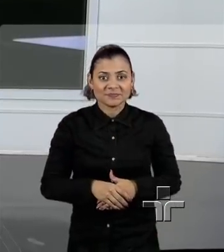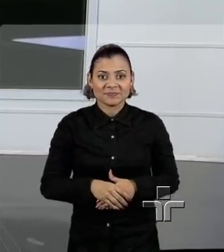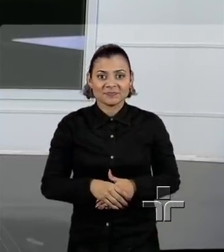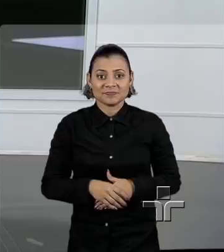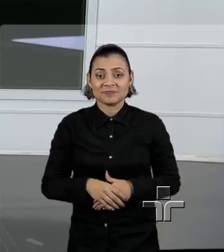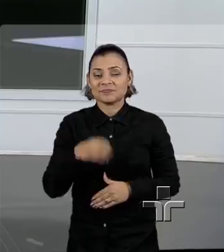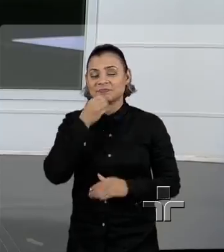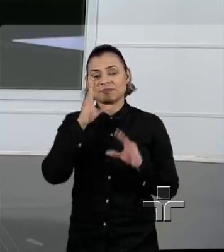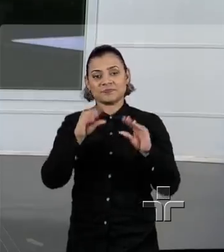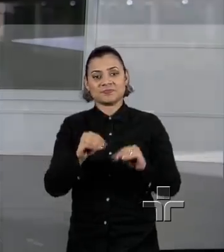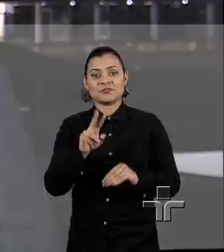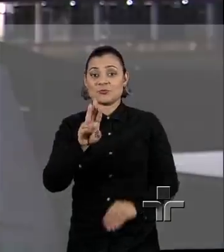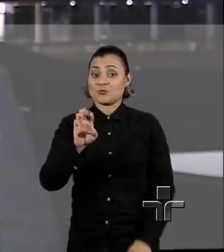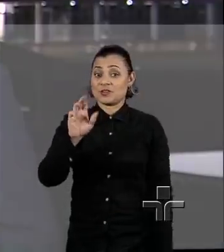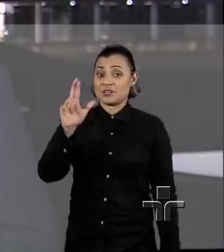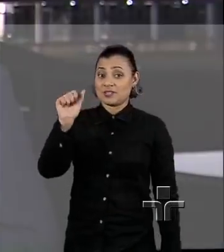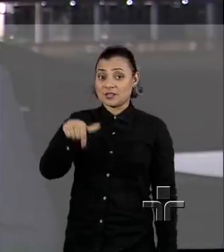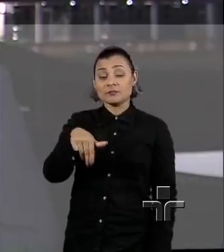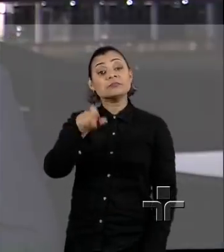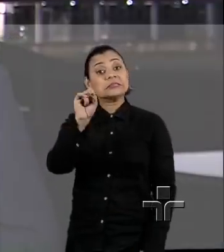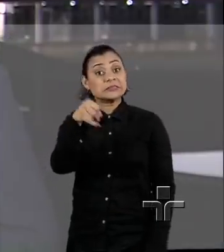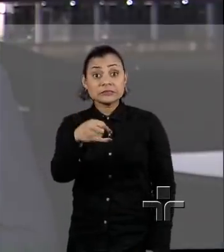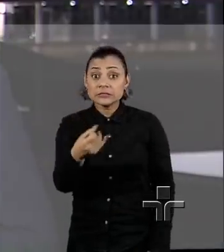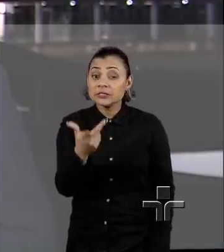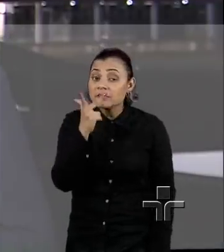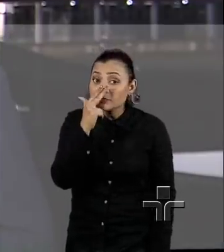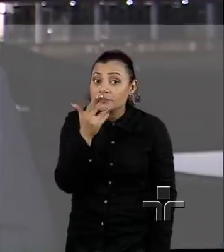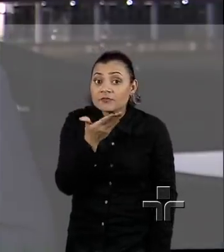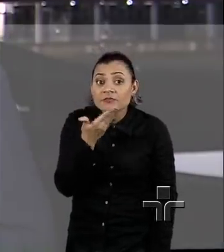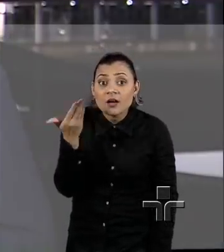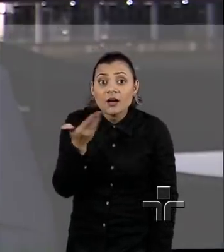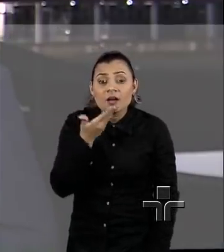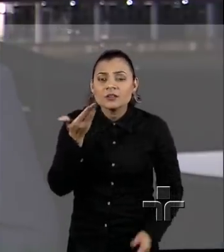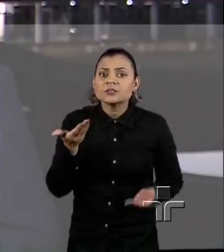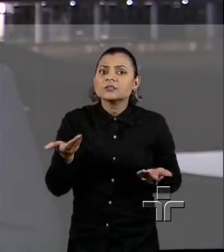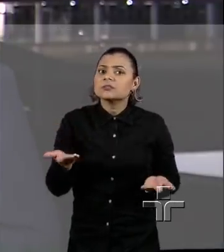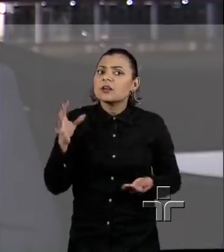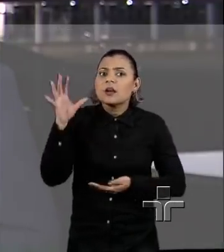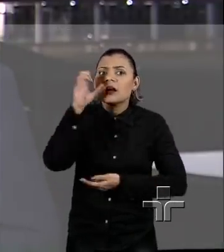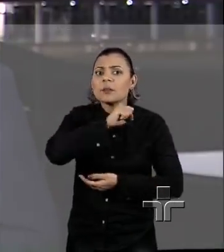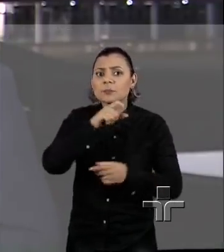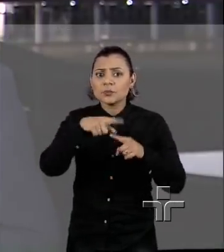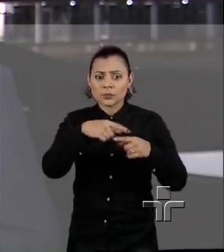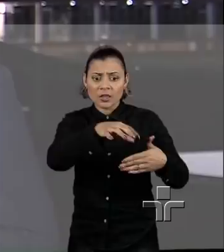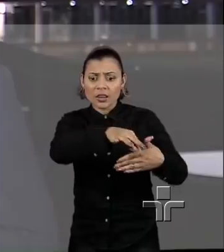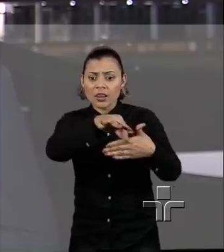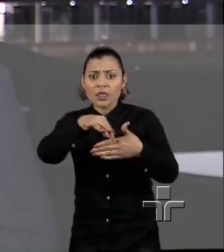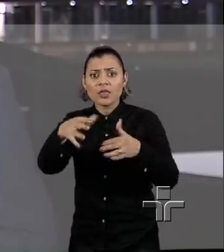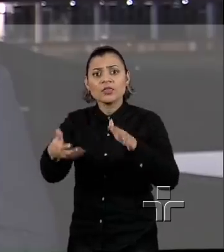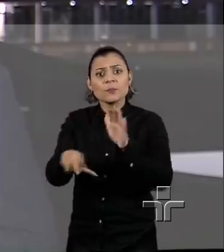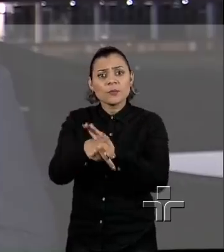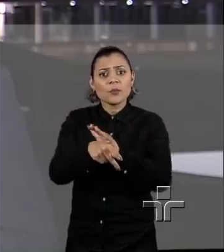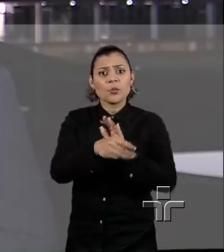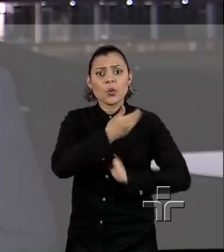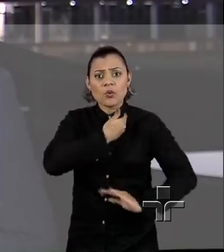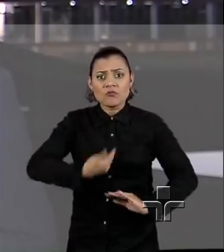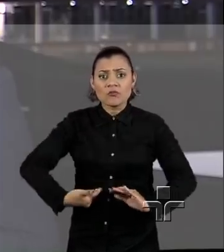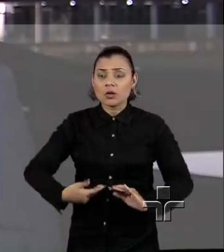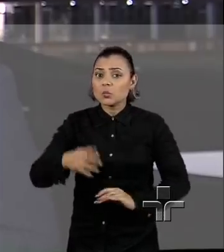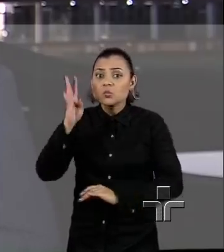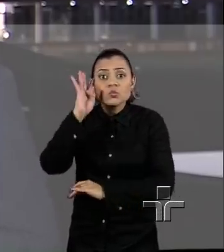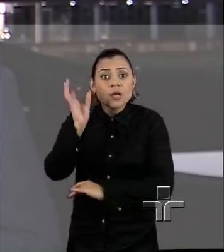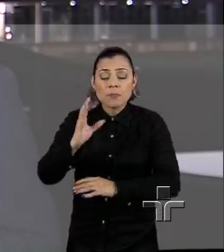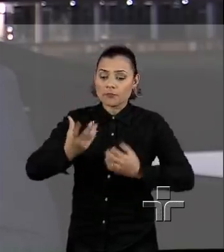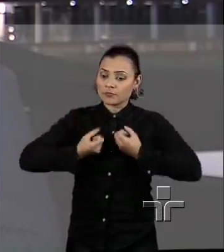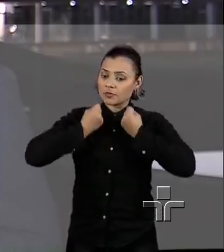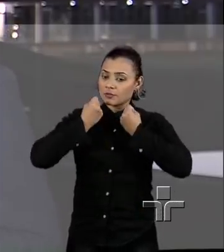Boa noite, William. Boa noite a todos. Pois é, foi mais fácil, inclusive, do que os líderes do próprio governo podiam imaginar, viu? Eles precisavam